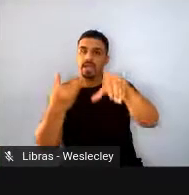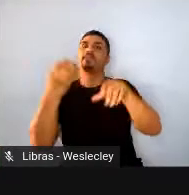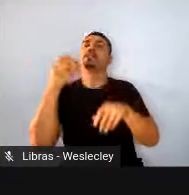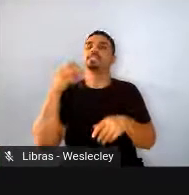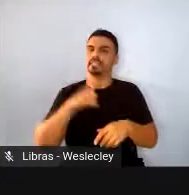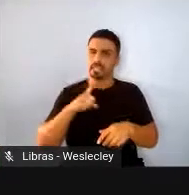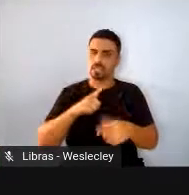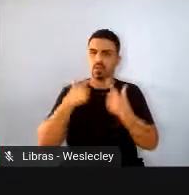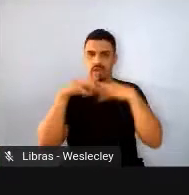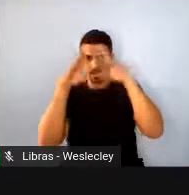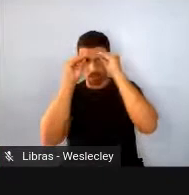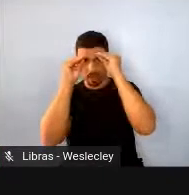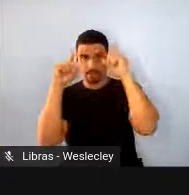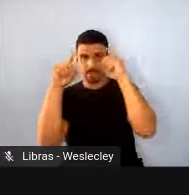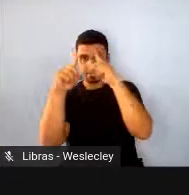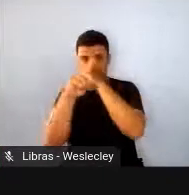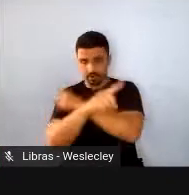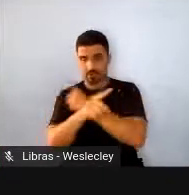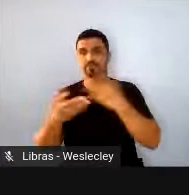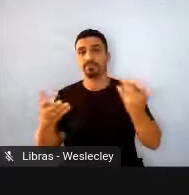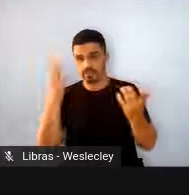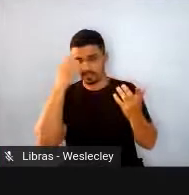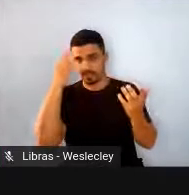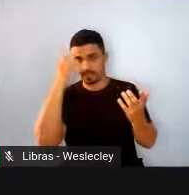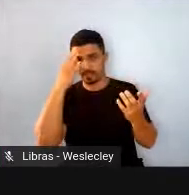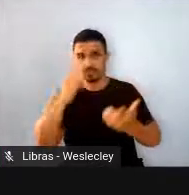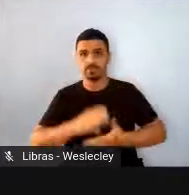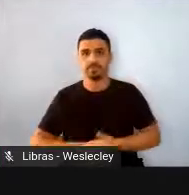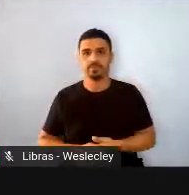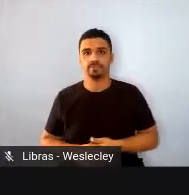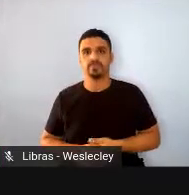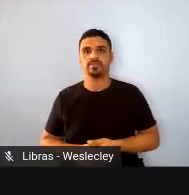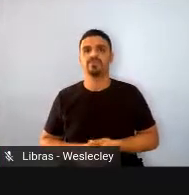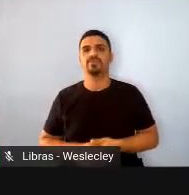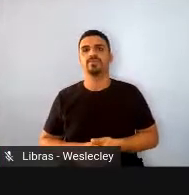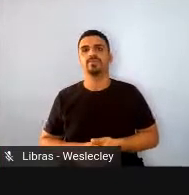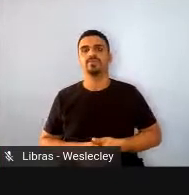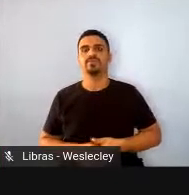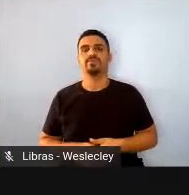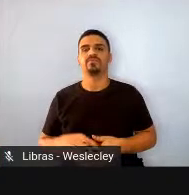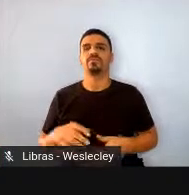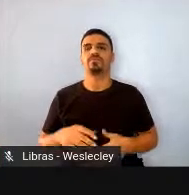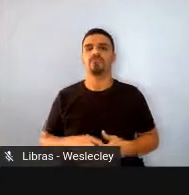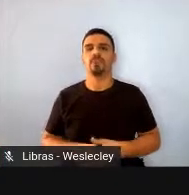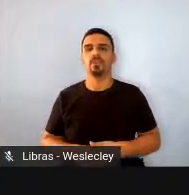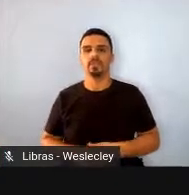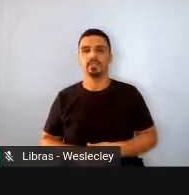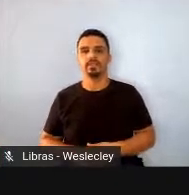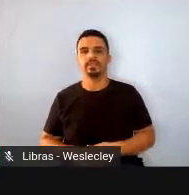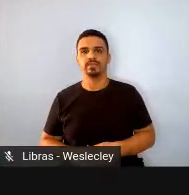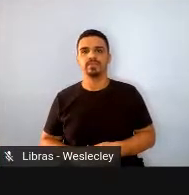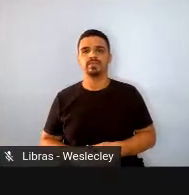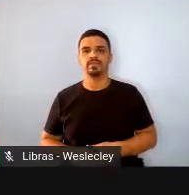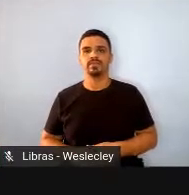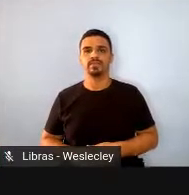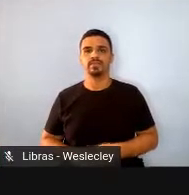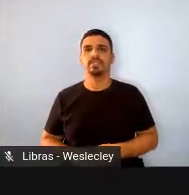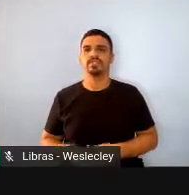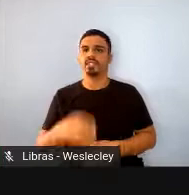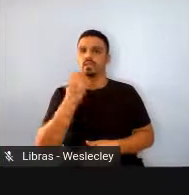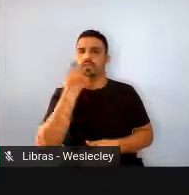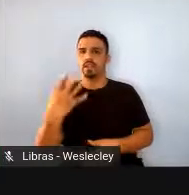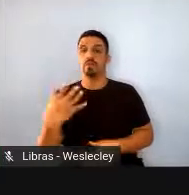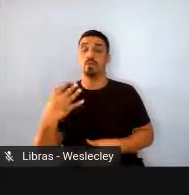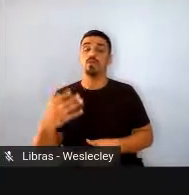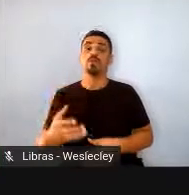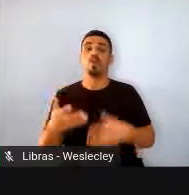meu horário, Cláudia? Há muito tempo, mas eu tenho um monte de perguntas aqui para você que eu preparei. Então tá bom, vamos fazer o